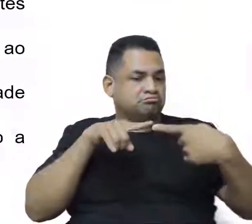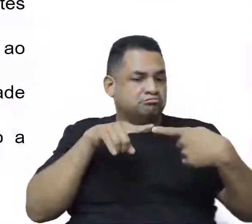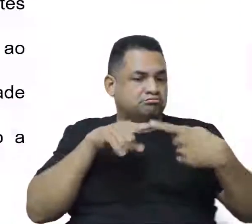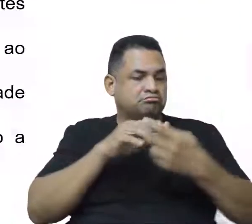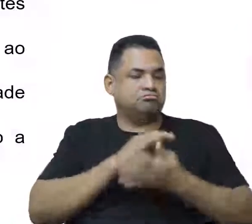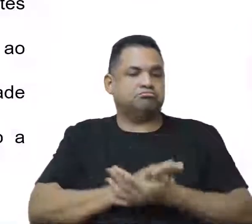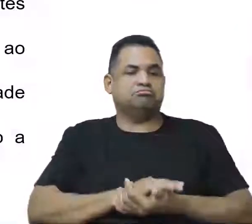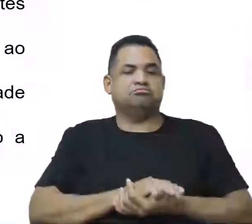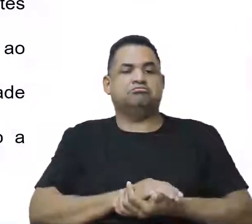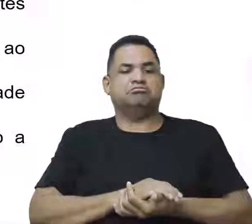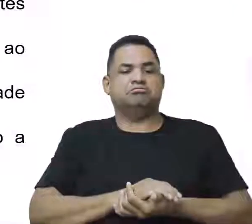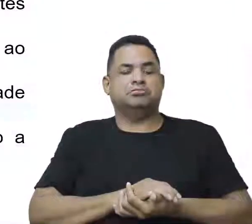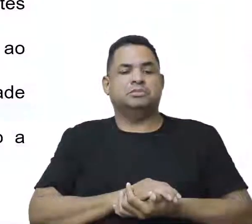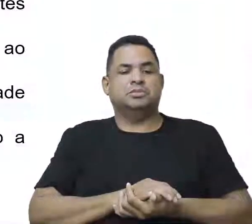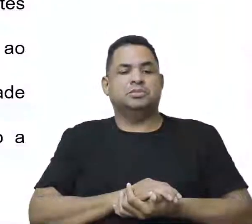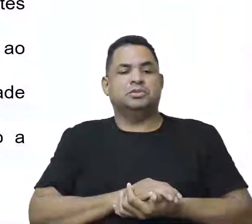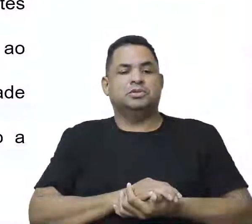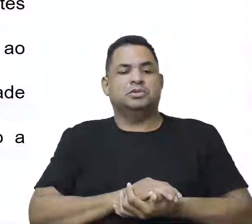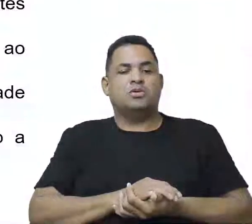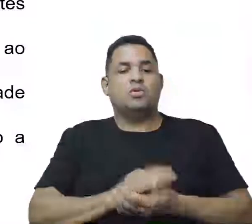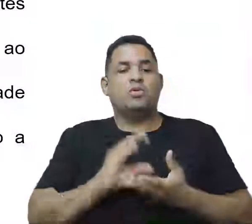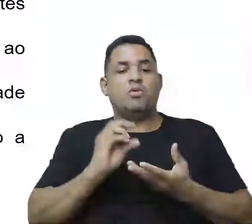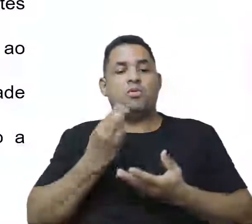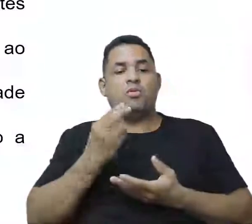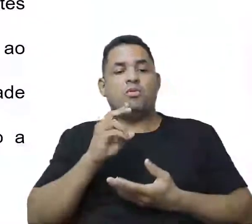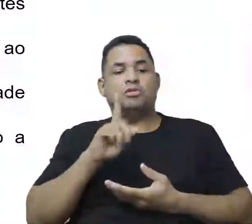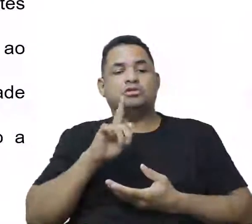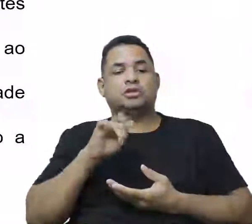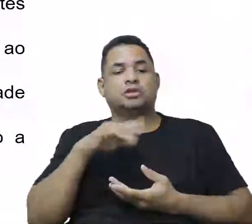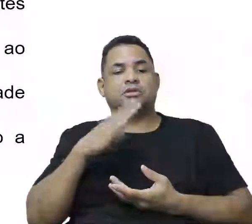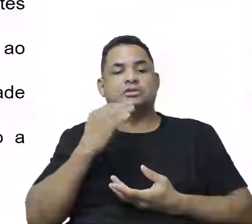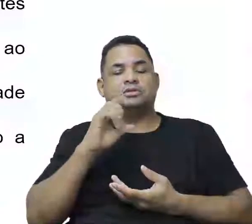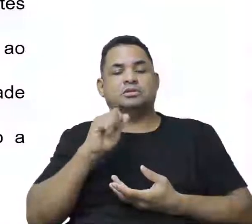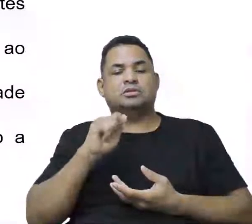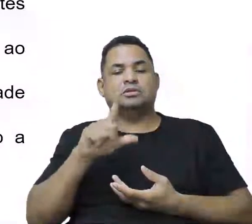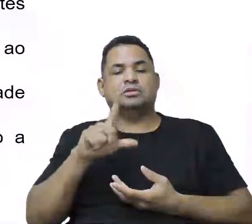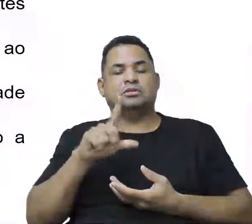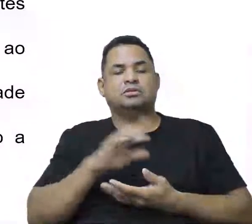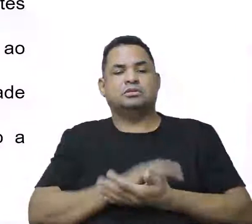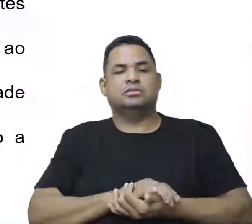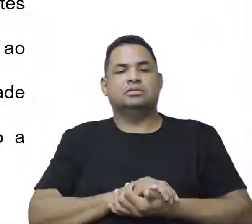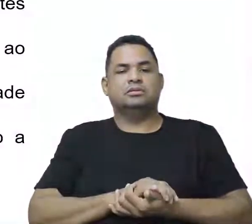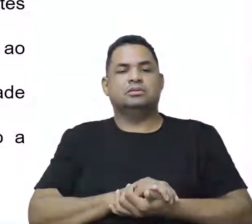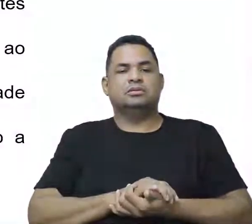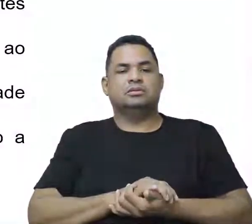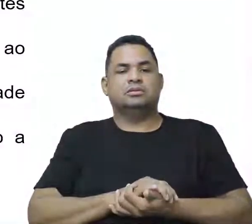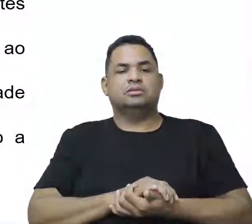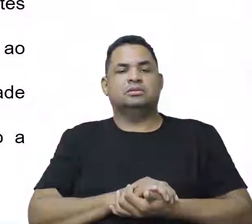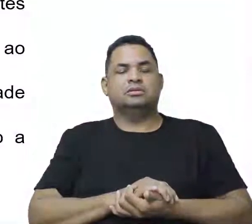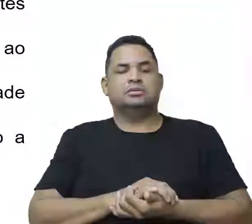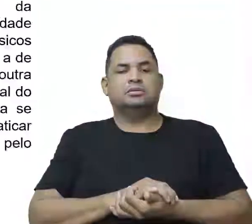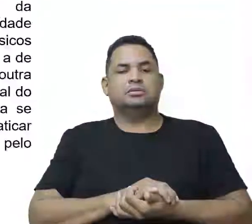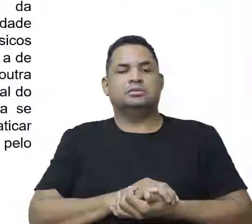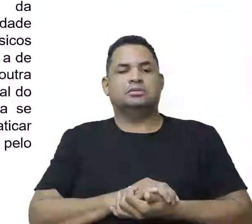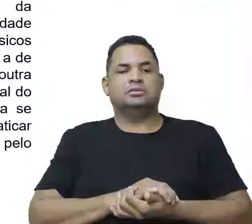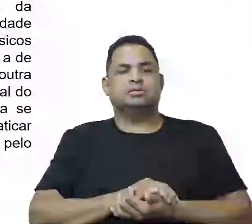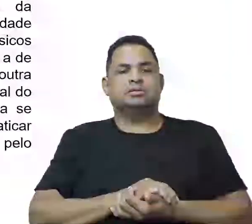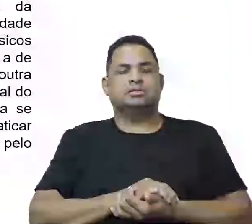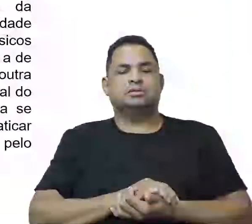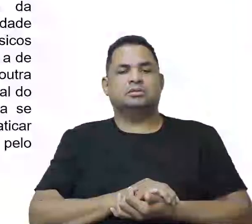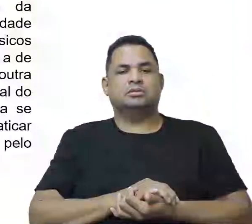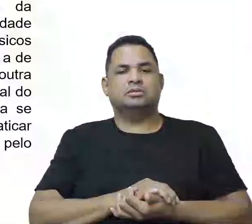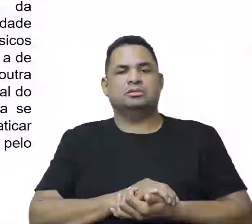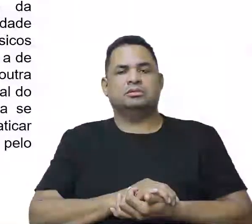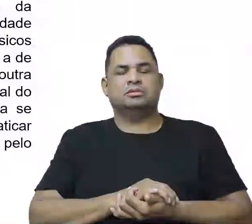visão focalizada ou se é uma visão geracional. Agora nós vamos voltar lá para ler o texto, fazer o